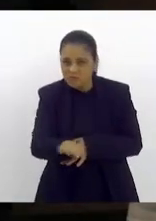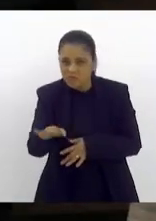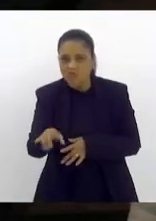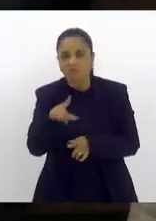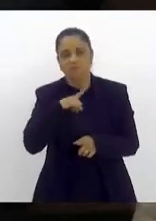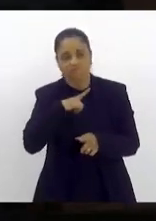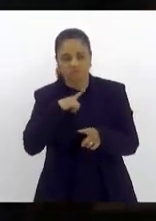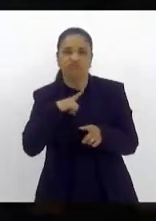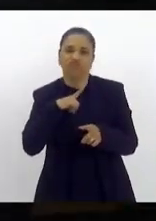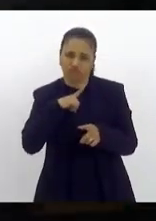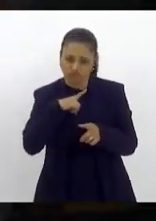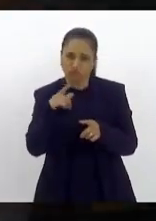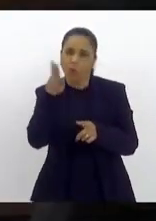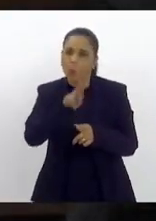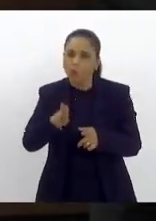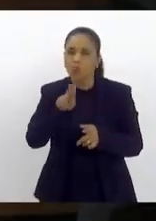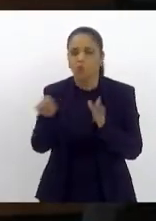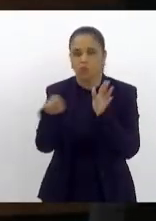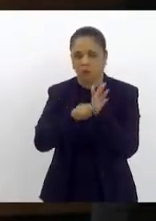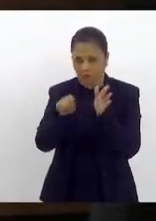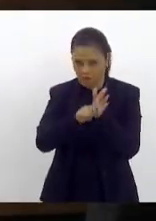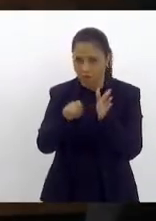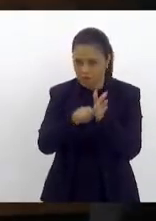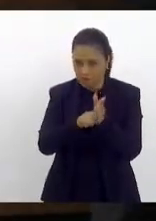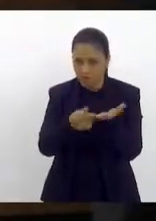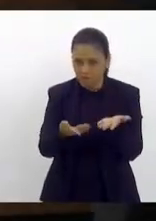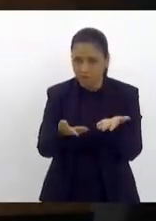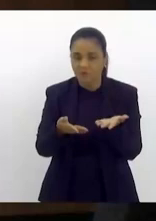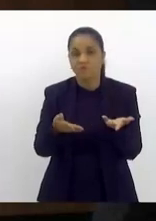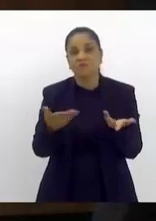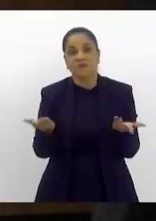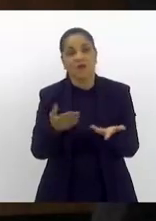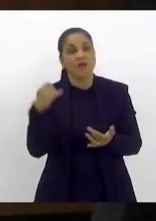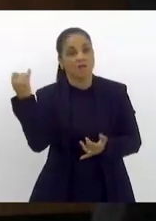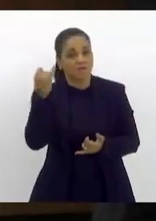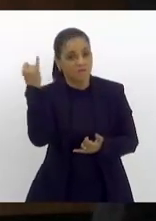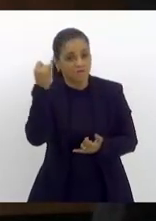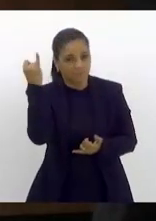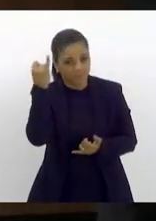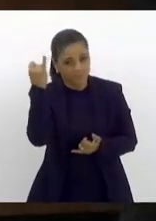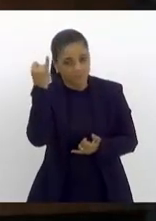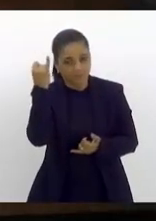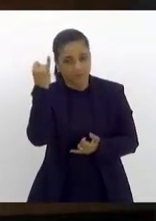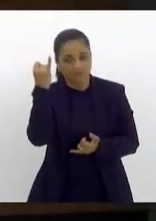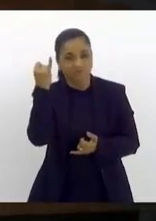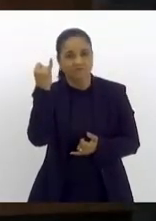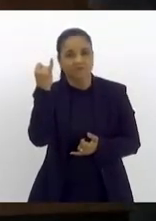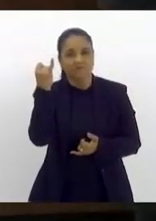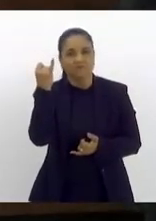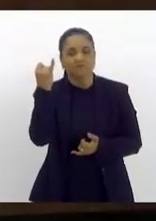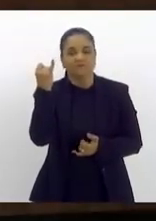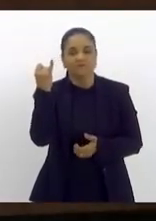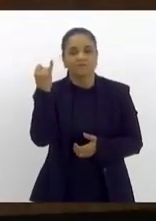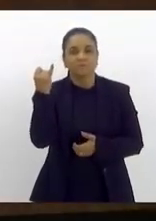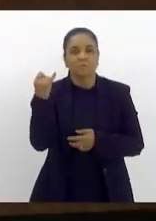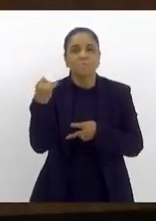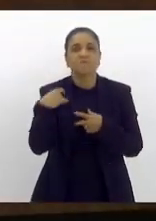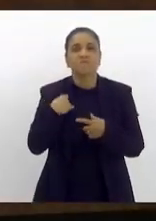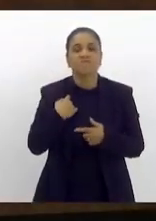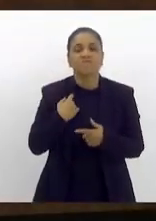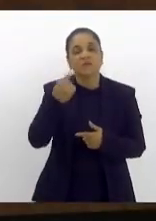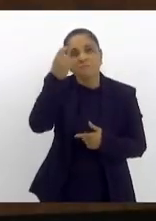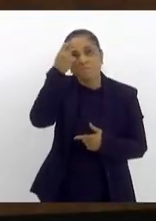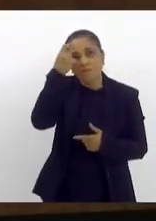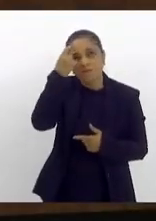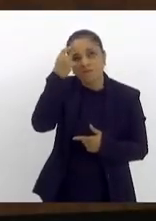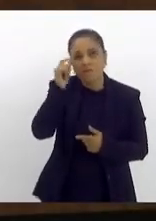entorpecido por toda esta questão da droga. Então, veja como é importante nós temos em mente a